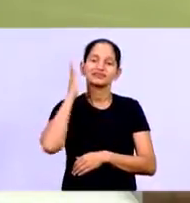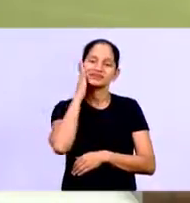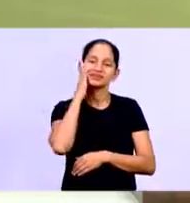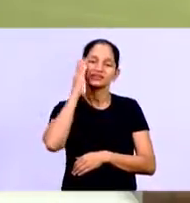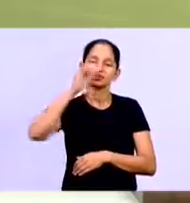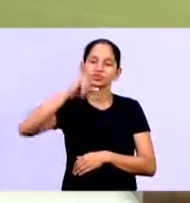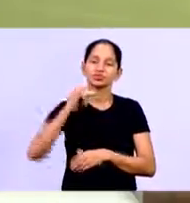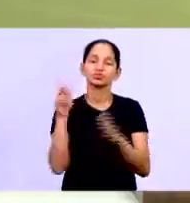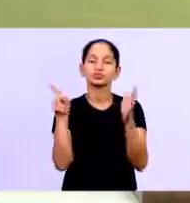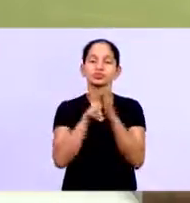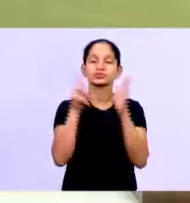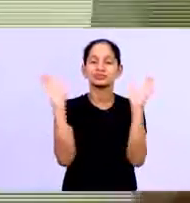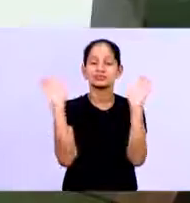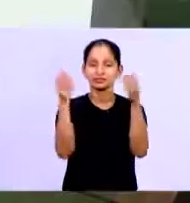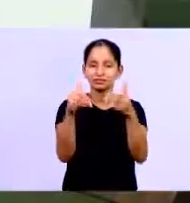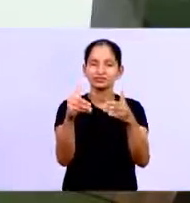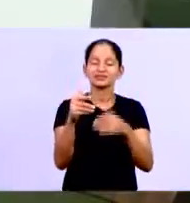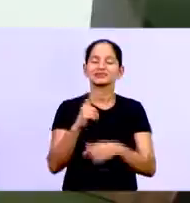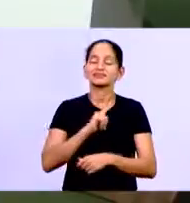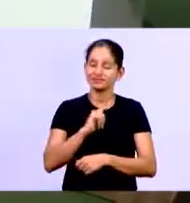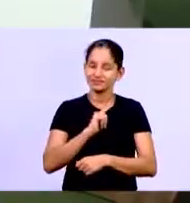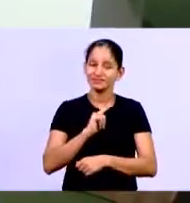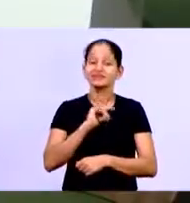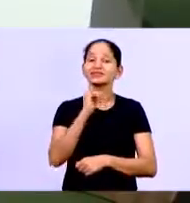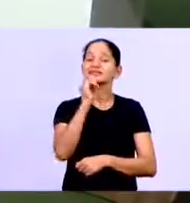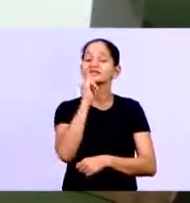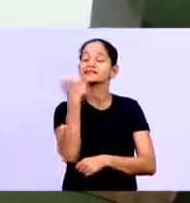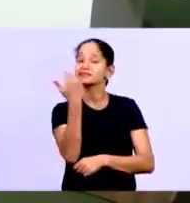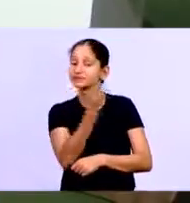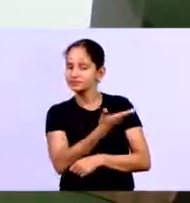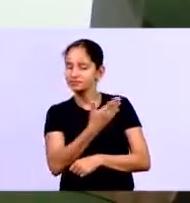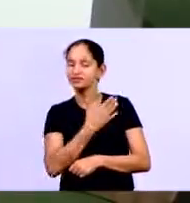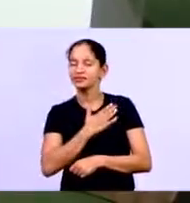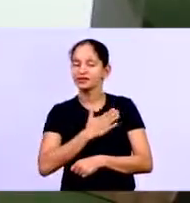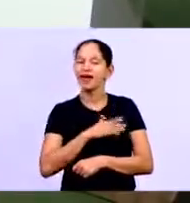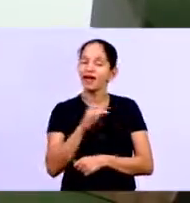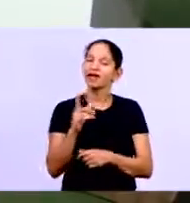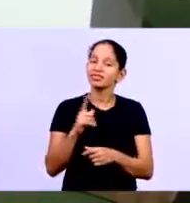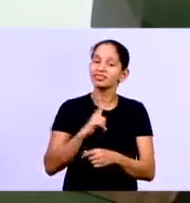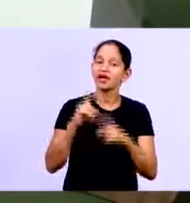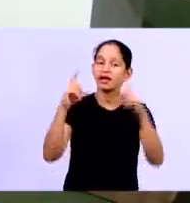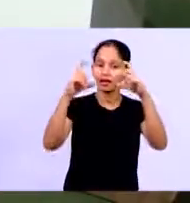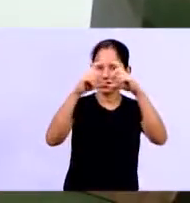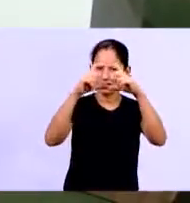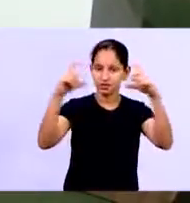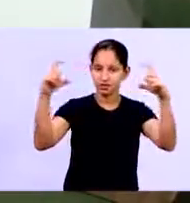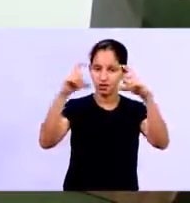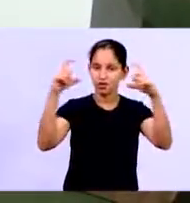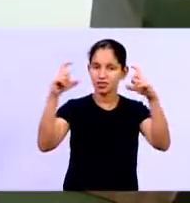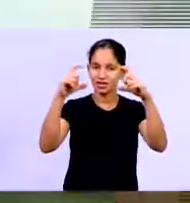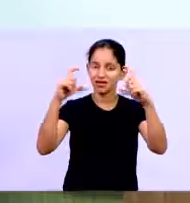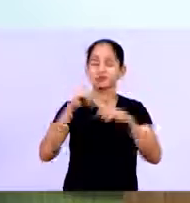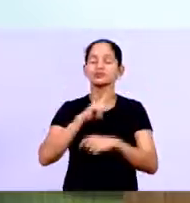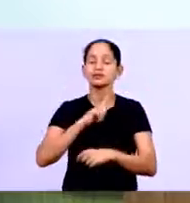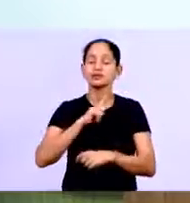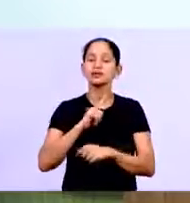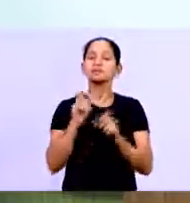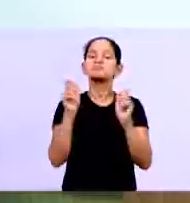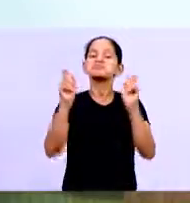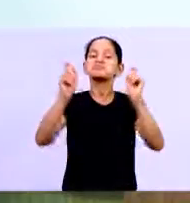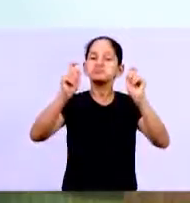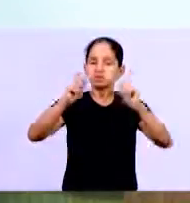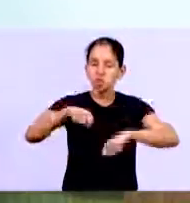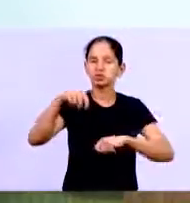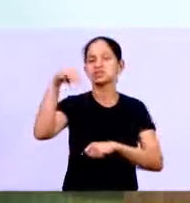período. Perfeito. Então agora então, vamos ter um exemplo aqui que a gente vai ter o seguinte. Eu tenho uma equação matemática que permite eu calcular, então,